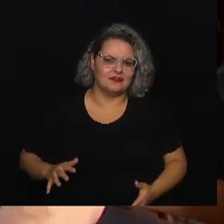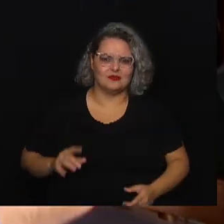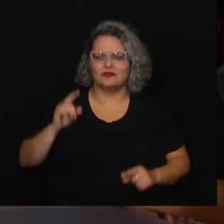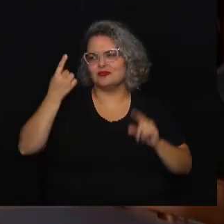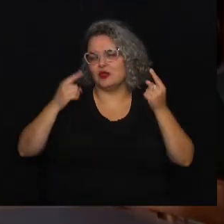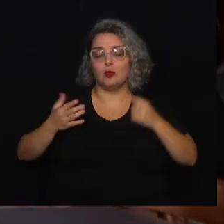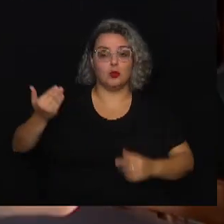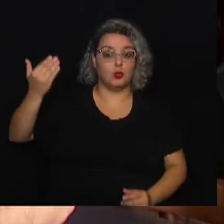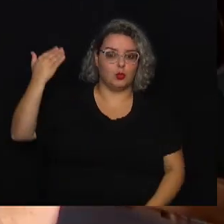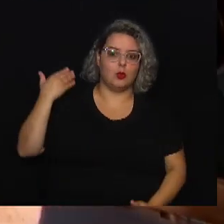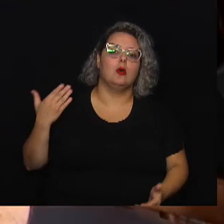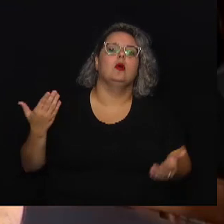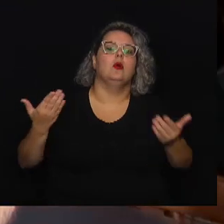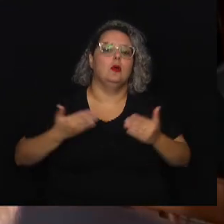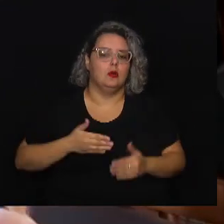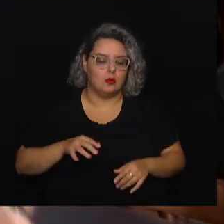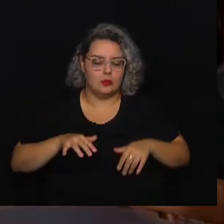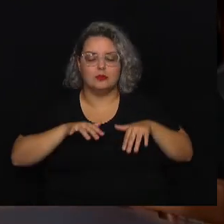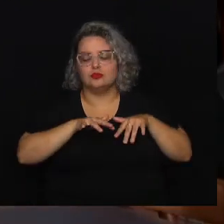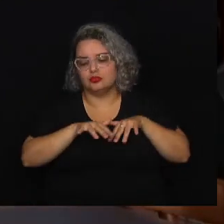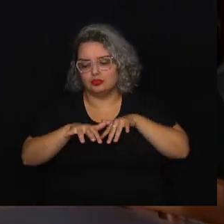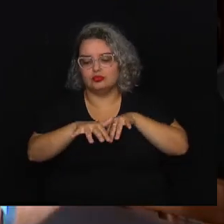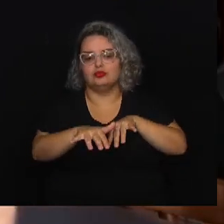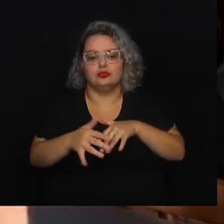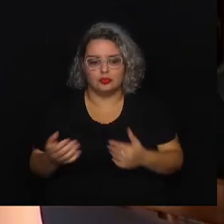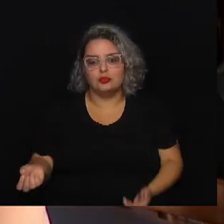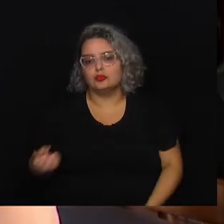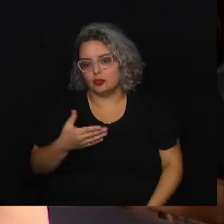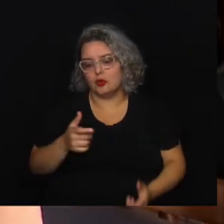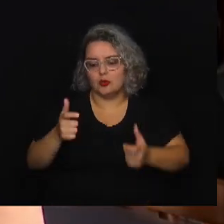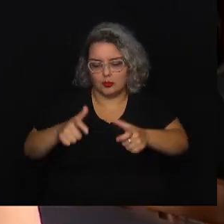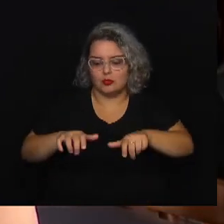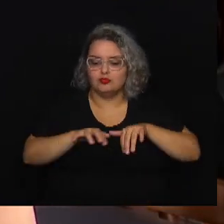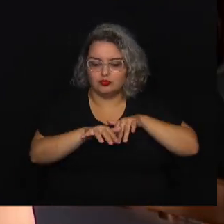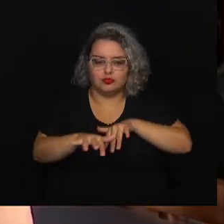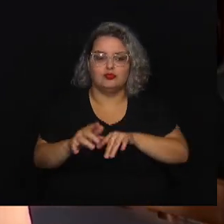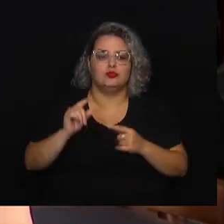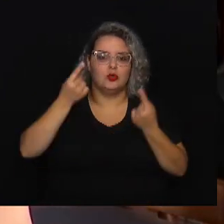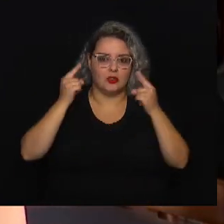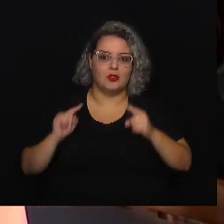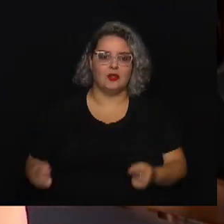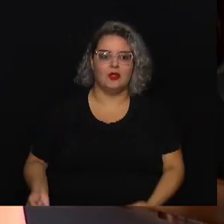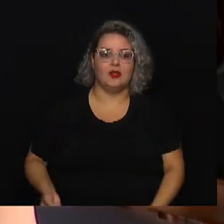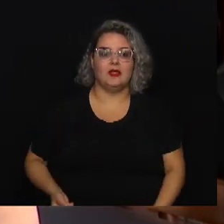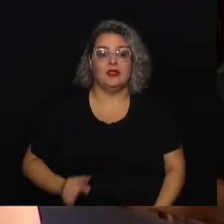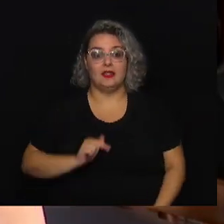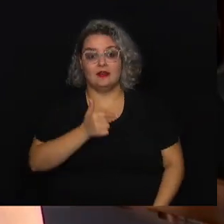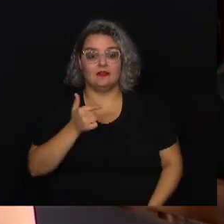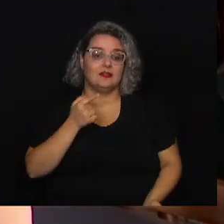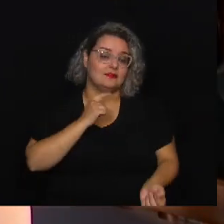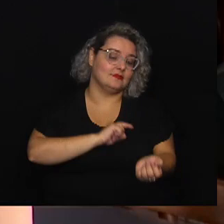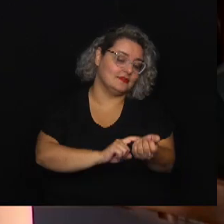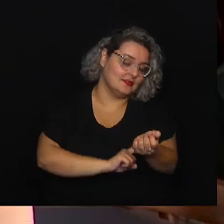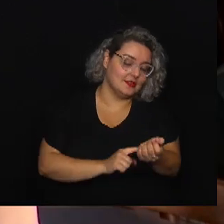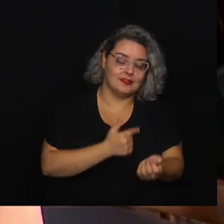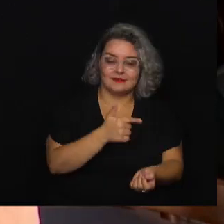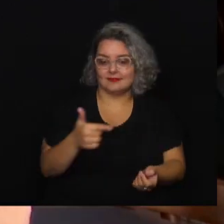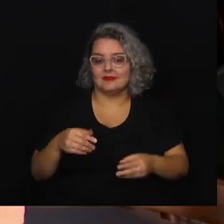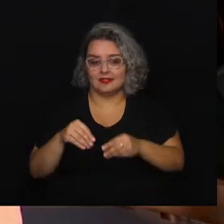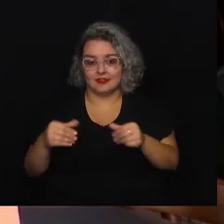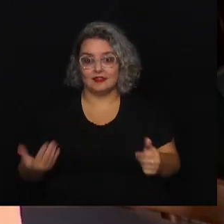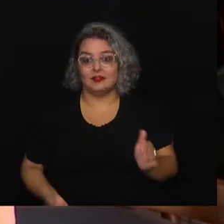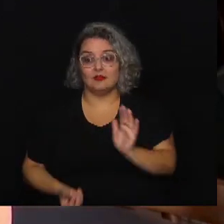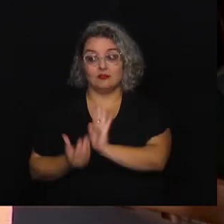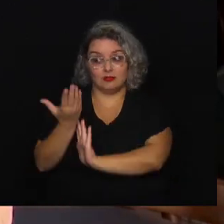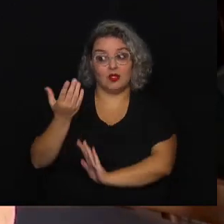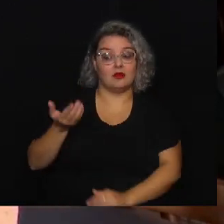trás. Hoje a gente sai no bloco novo, né? Vamos chamar assim, o novo Nem Sangue Nem Areia, mas lá atrás eu participei da fundação. Um